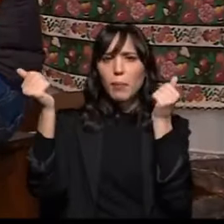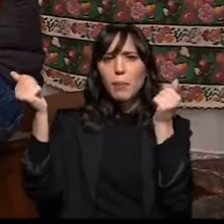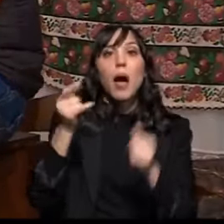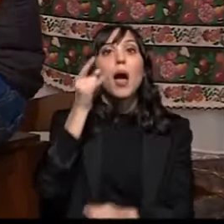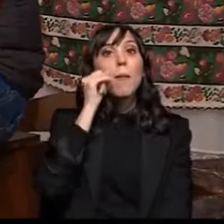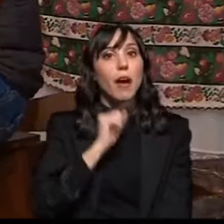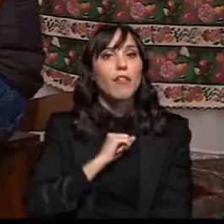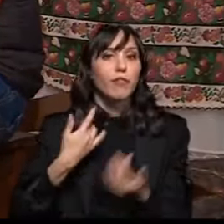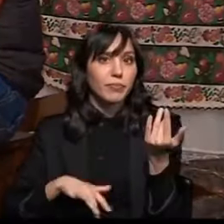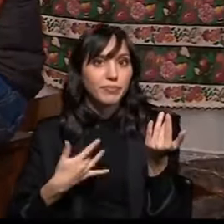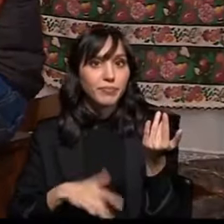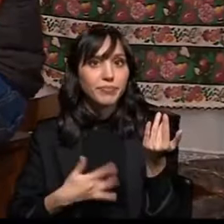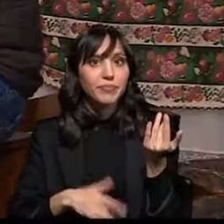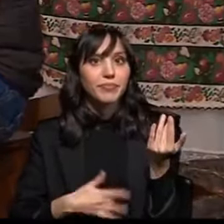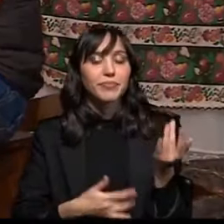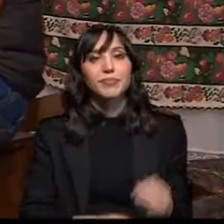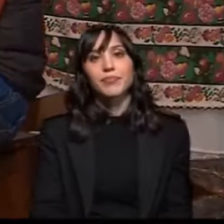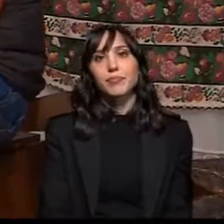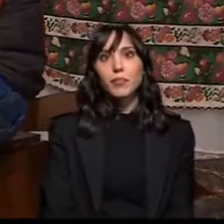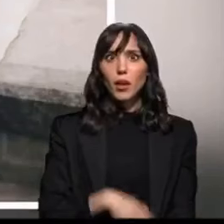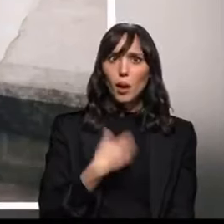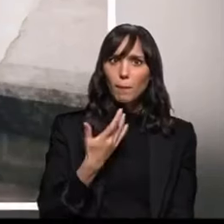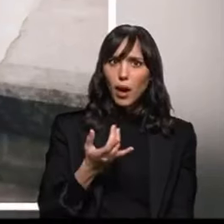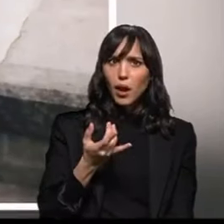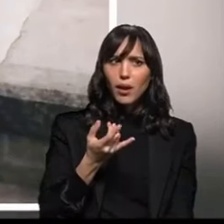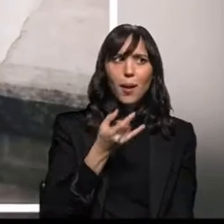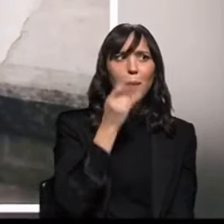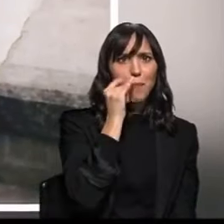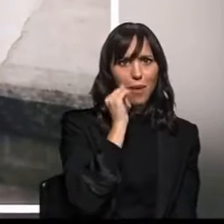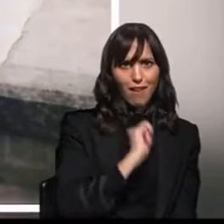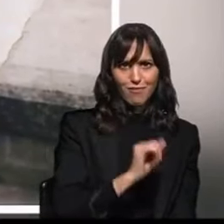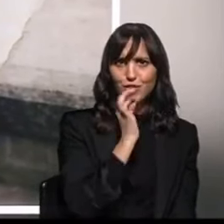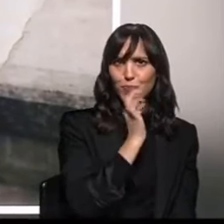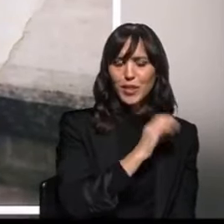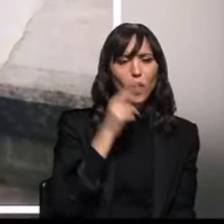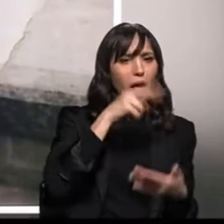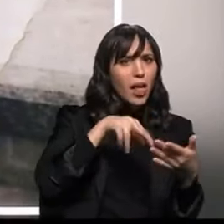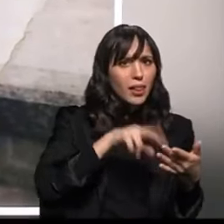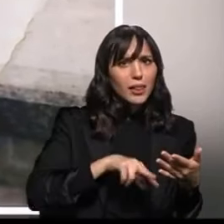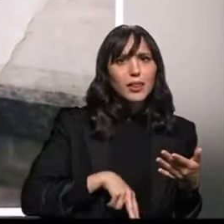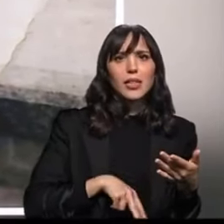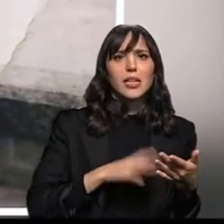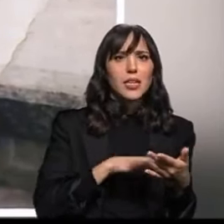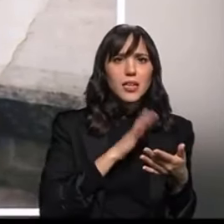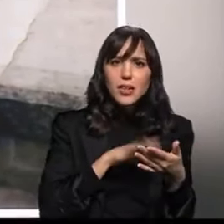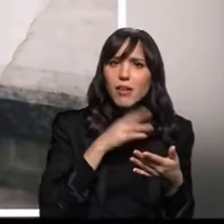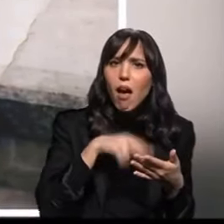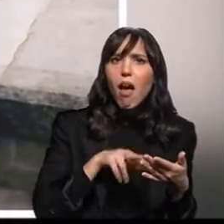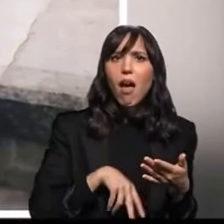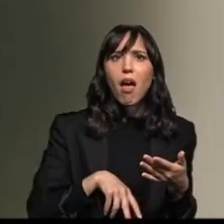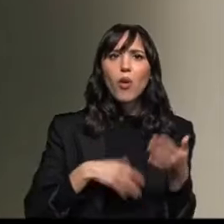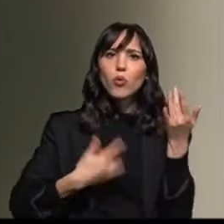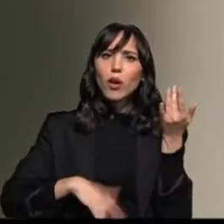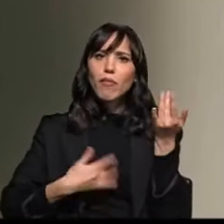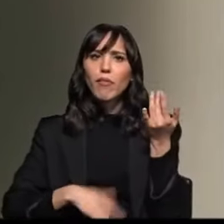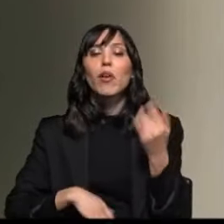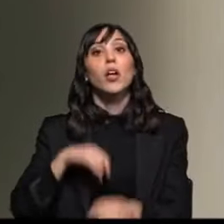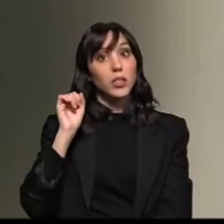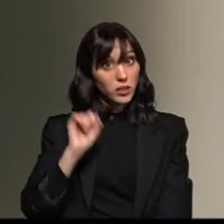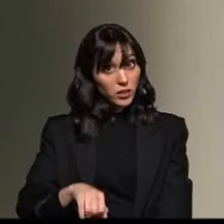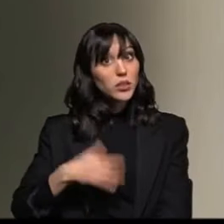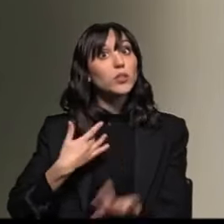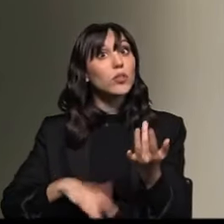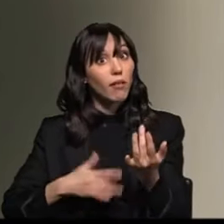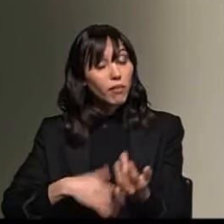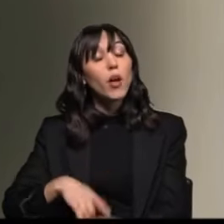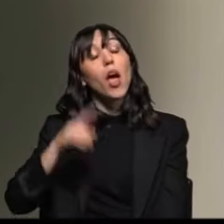tocava viola. Bem, seu pai era um espetáculo, lia, tocava viola... Meu pai tocava viola. Que senhor! E sabia muito